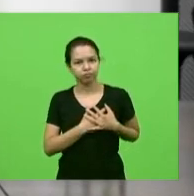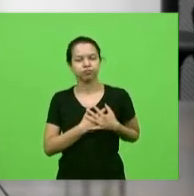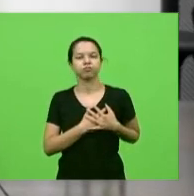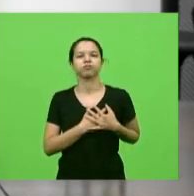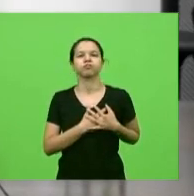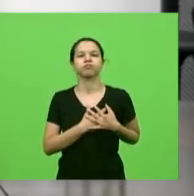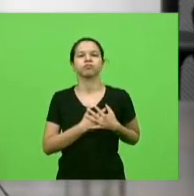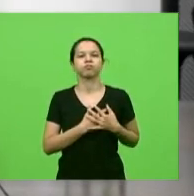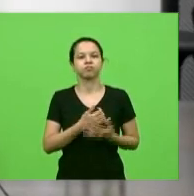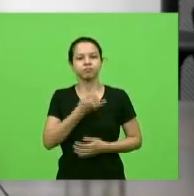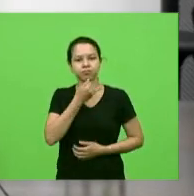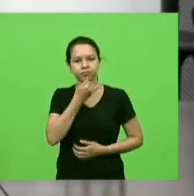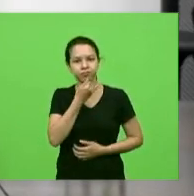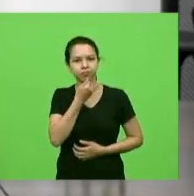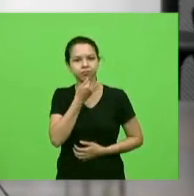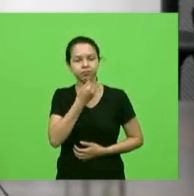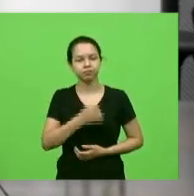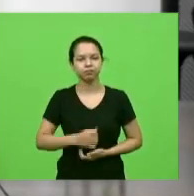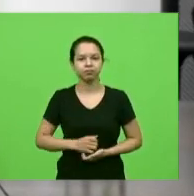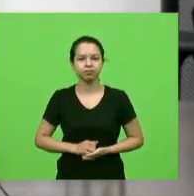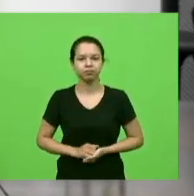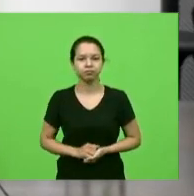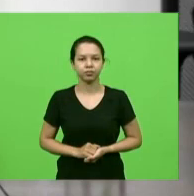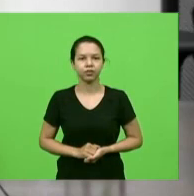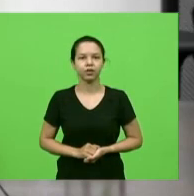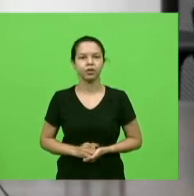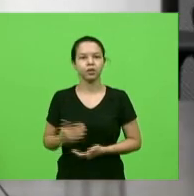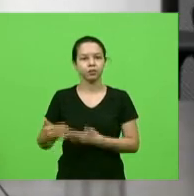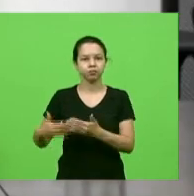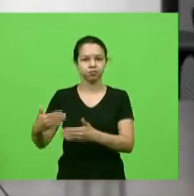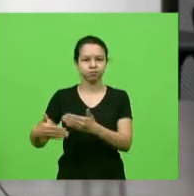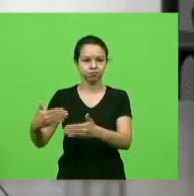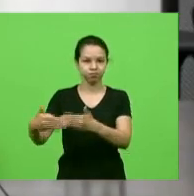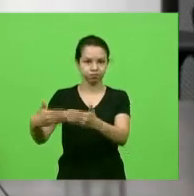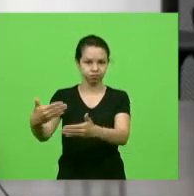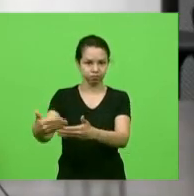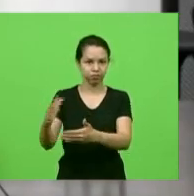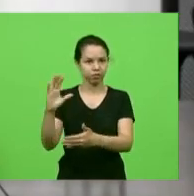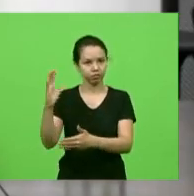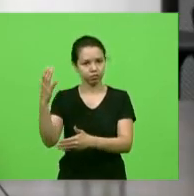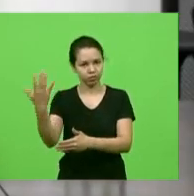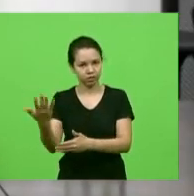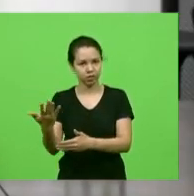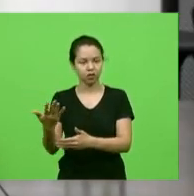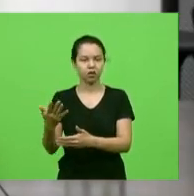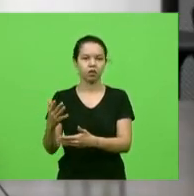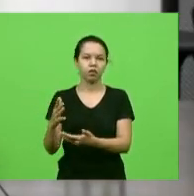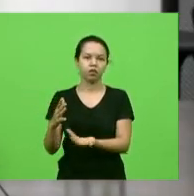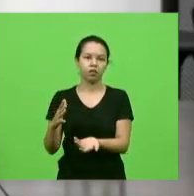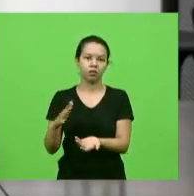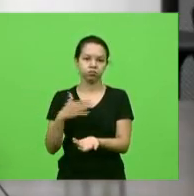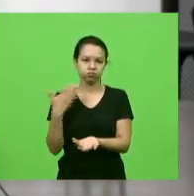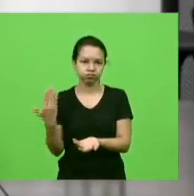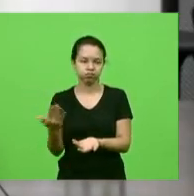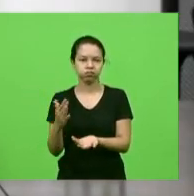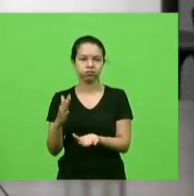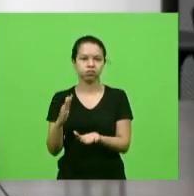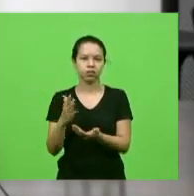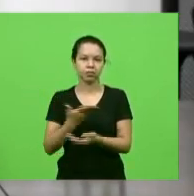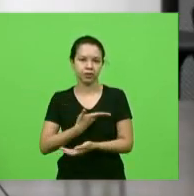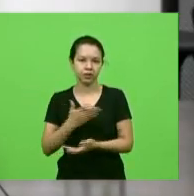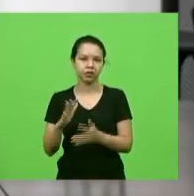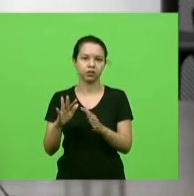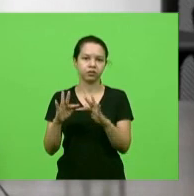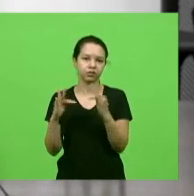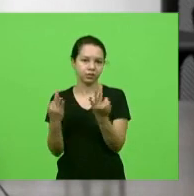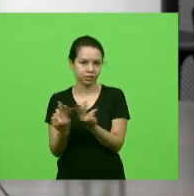pesar pelo desenlace ocorrido dos amigos, familiares e